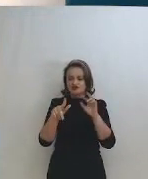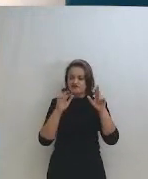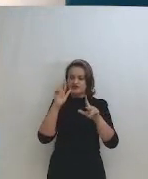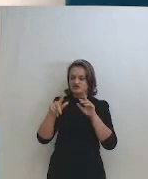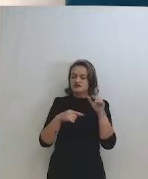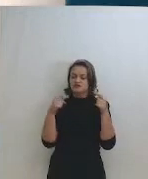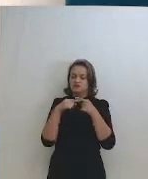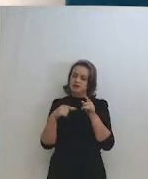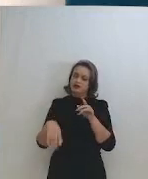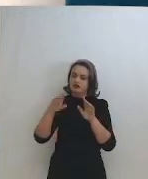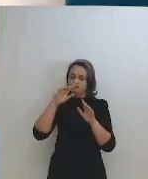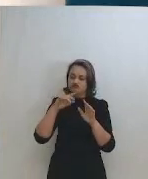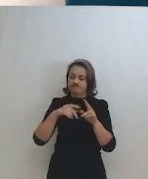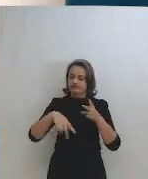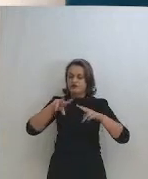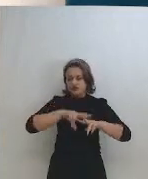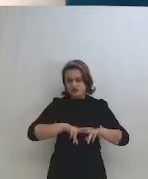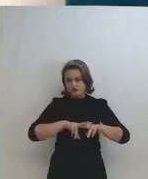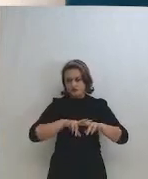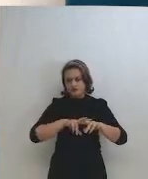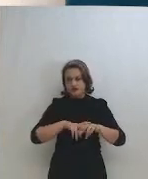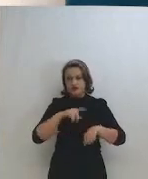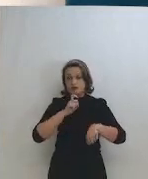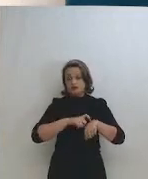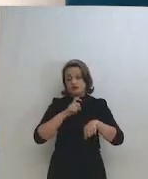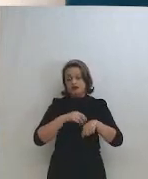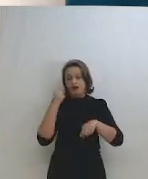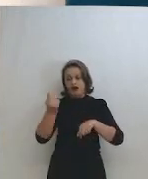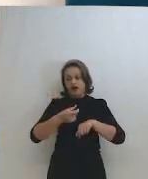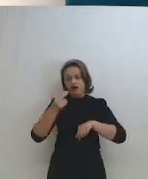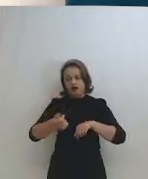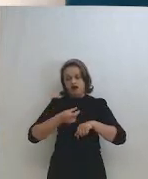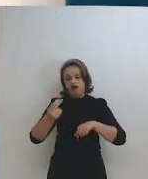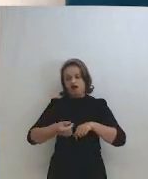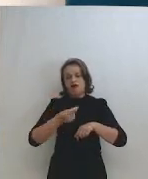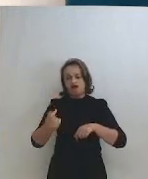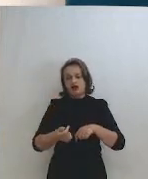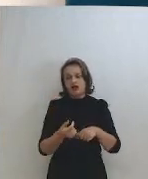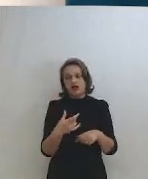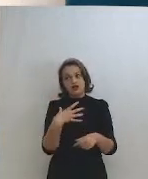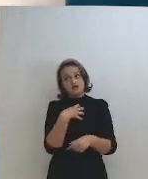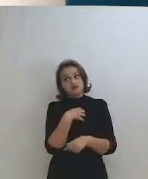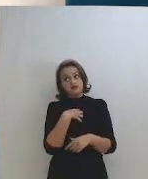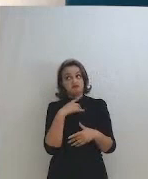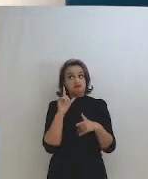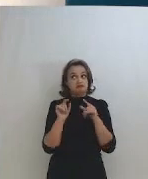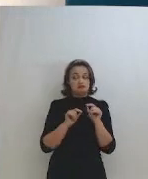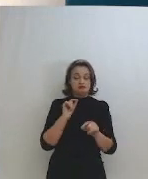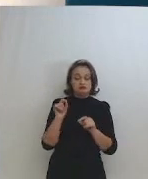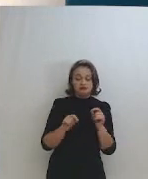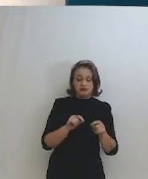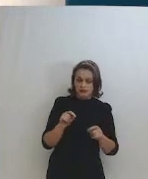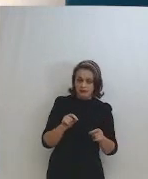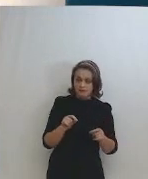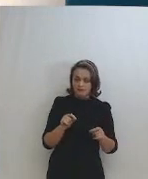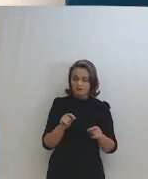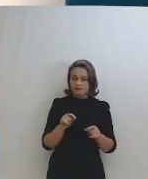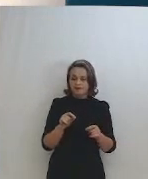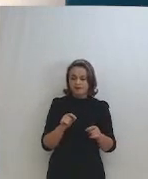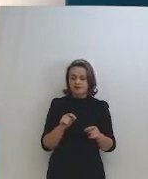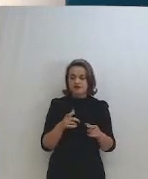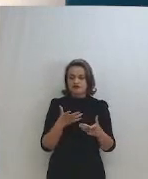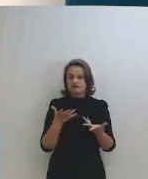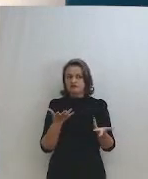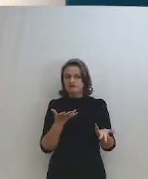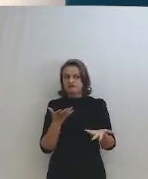O excesso de prazo ainda não está, a meu sentir, consubstanciado a ponto de ensejar